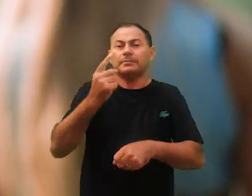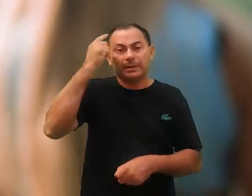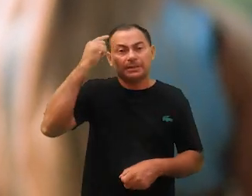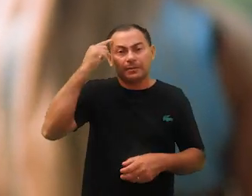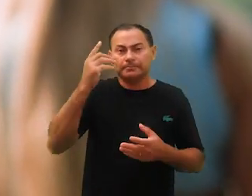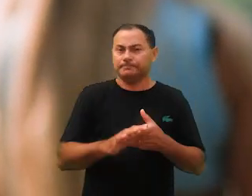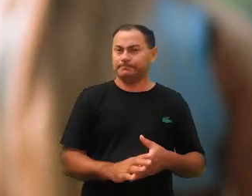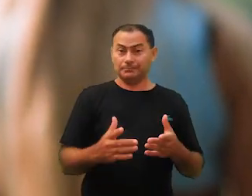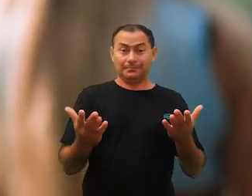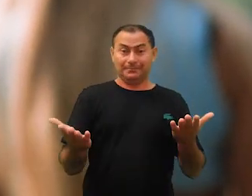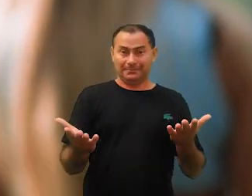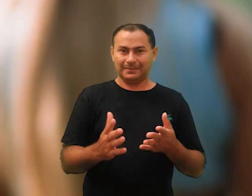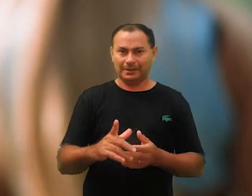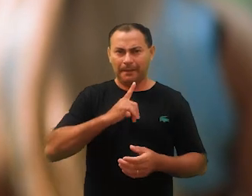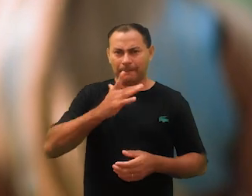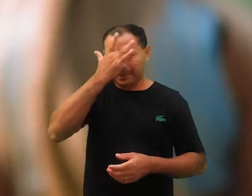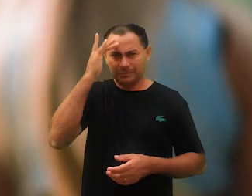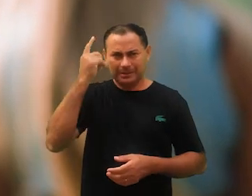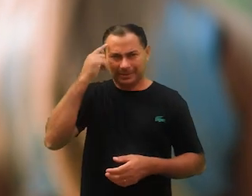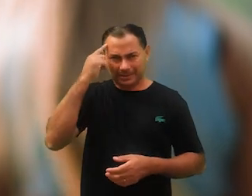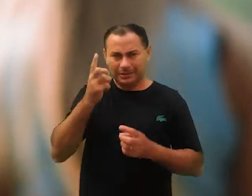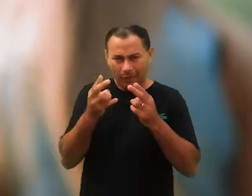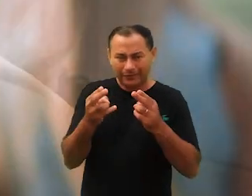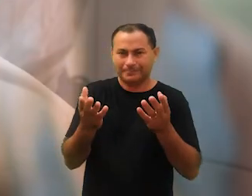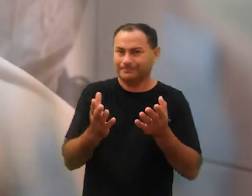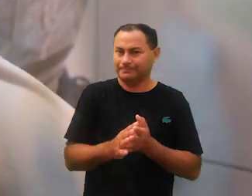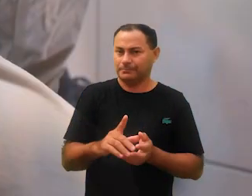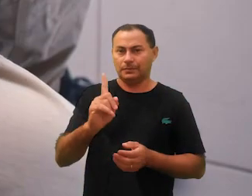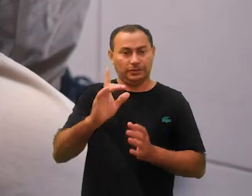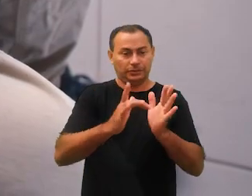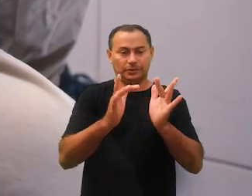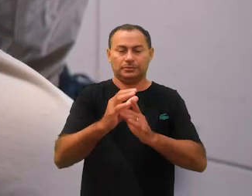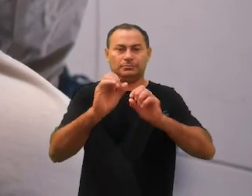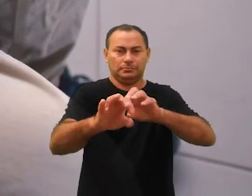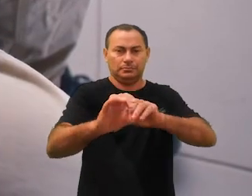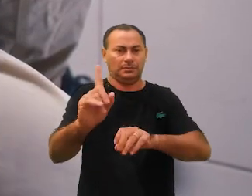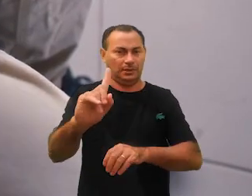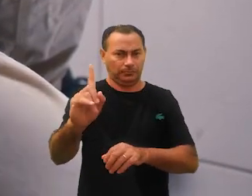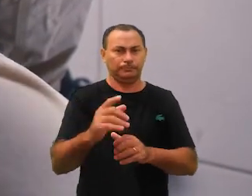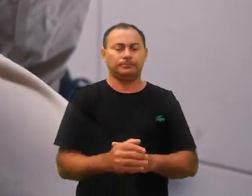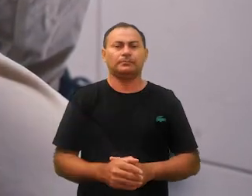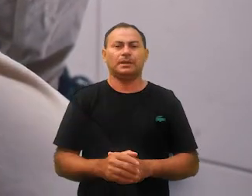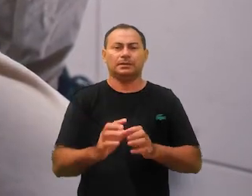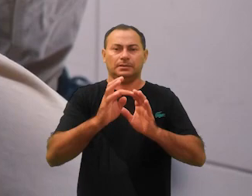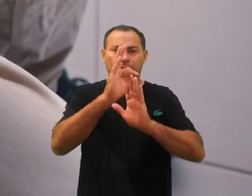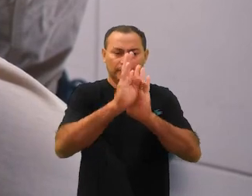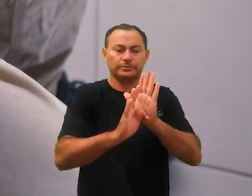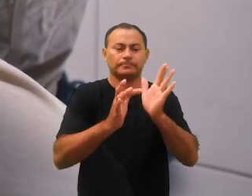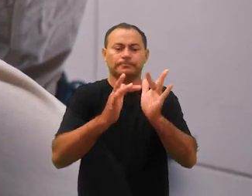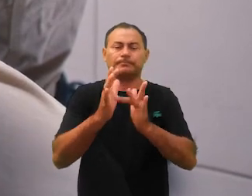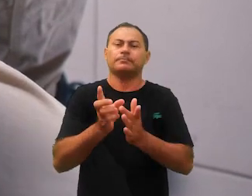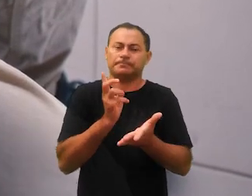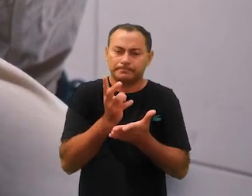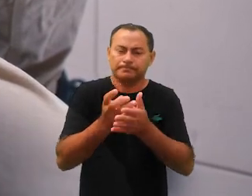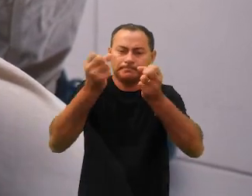pensar nisso. Não é incrível que tenha gente que pense assim? Não é isso que Jesus está ensinando. Nesta passagem,